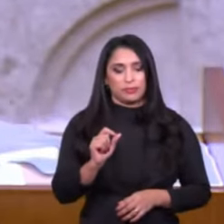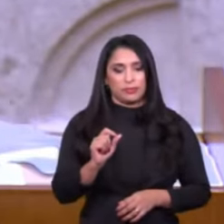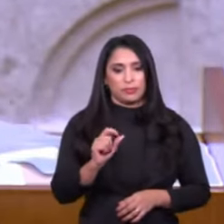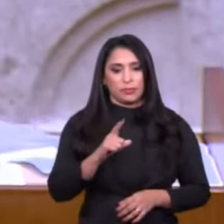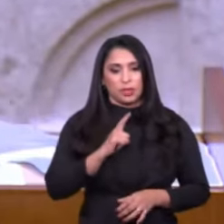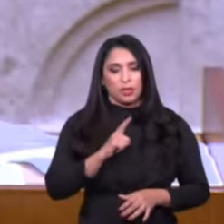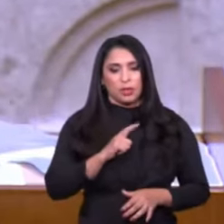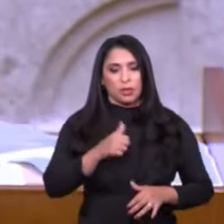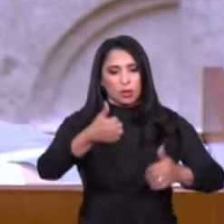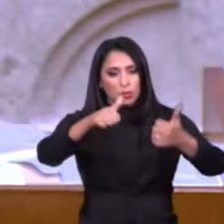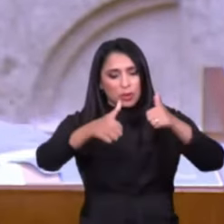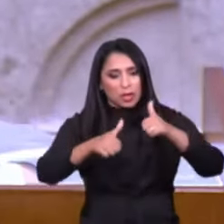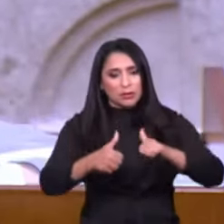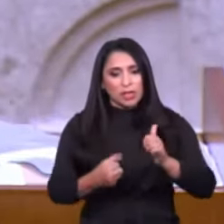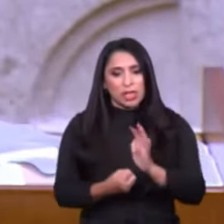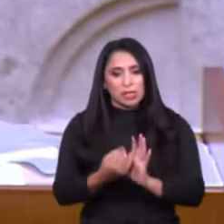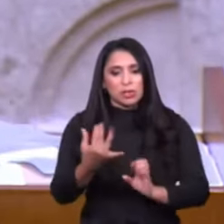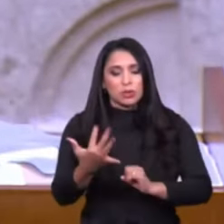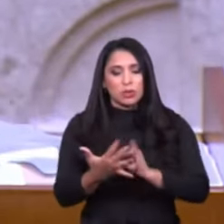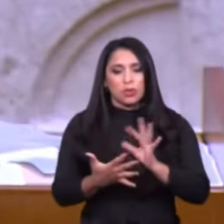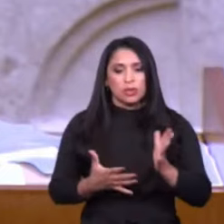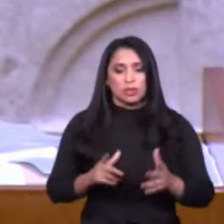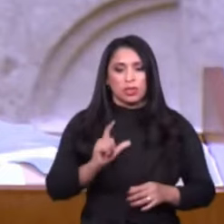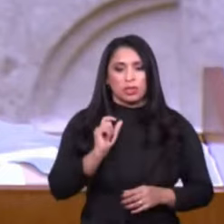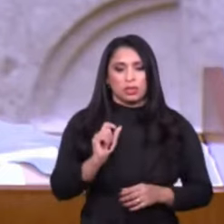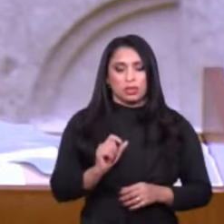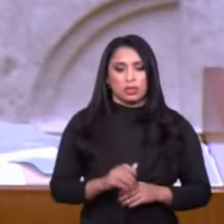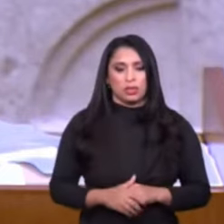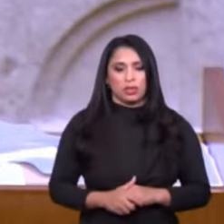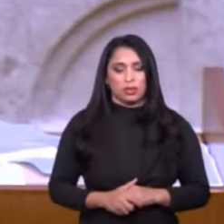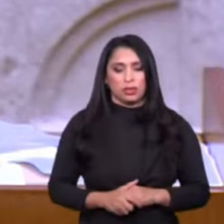como critério quantitativo